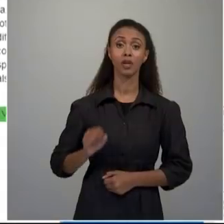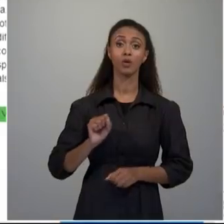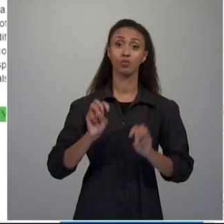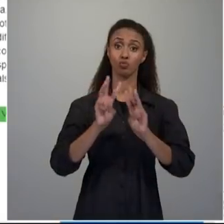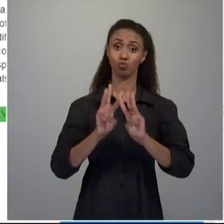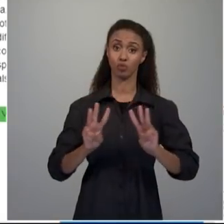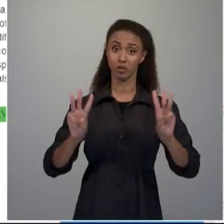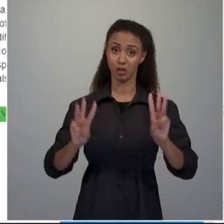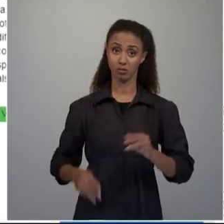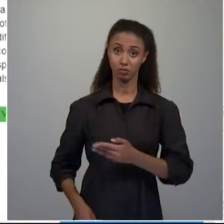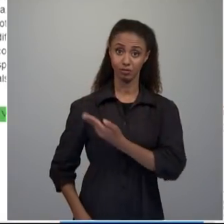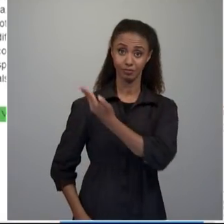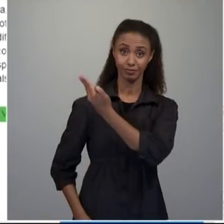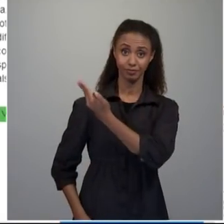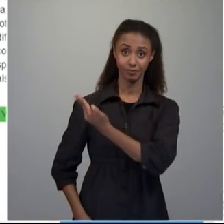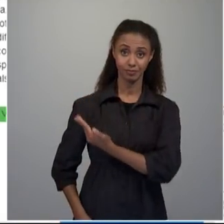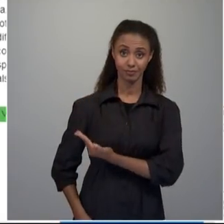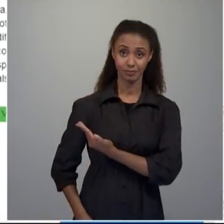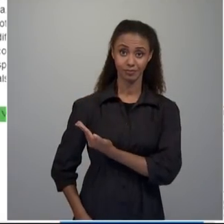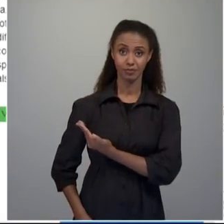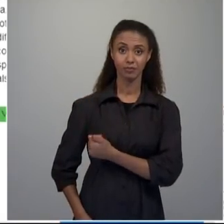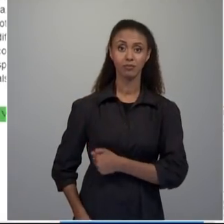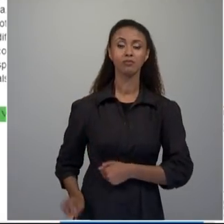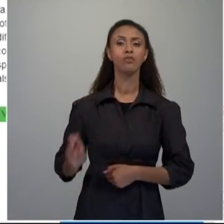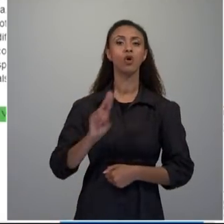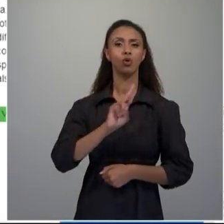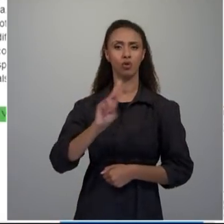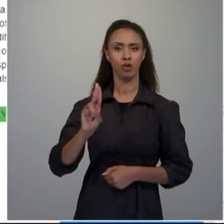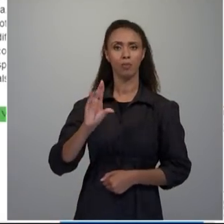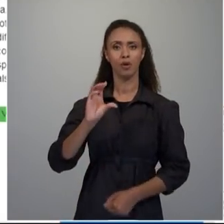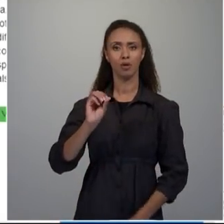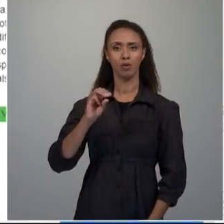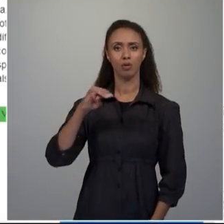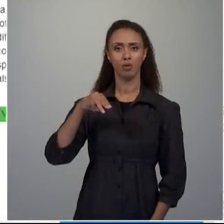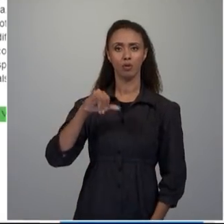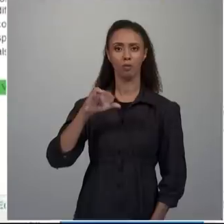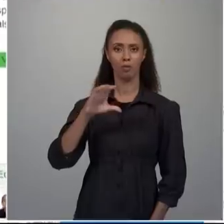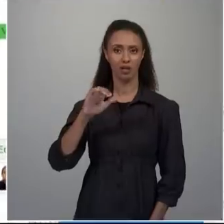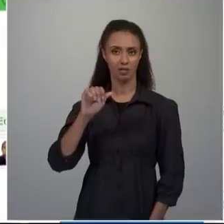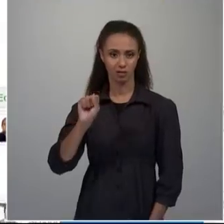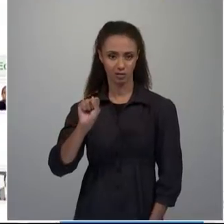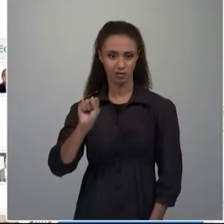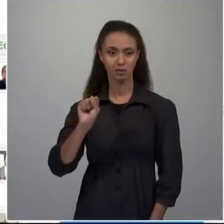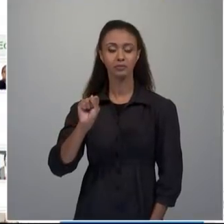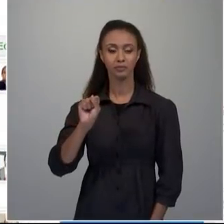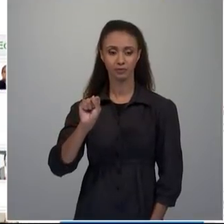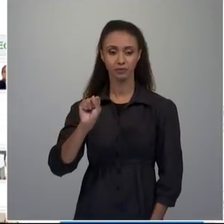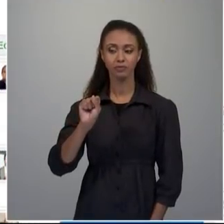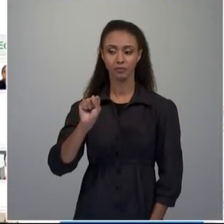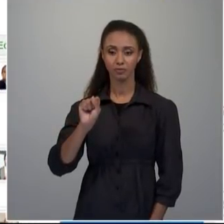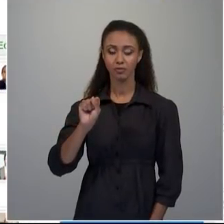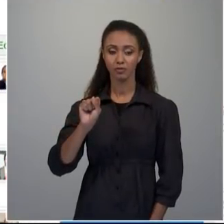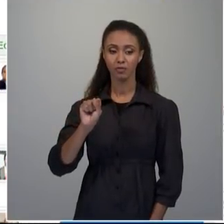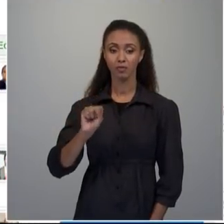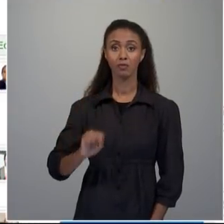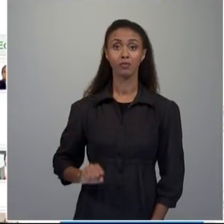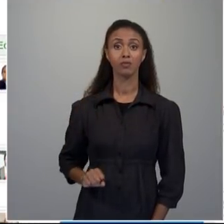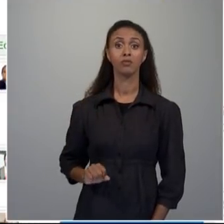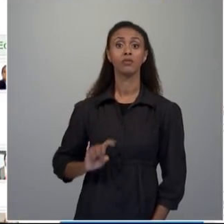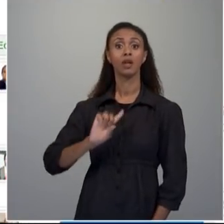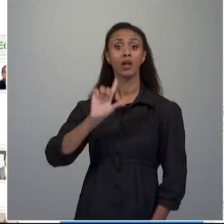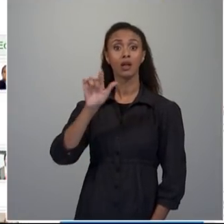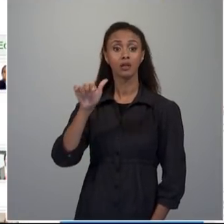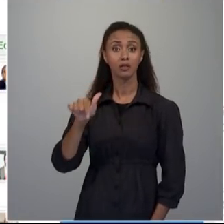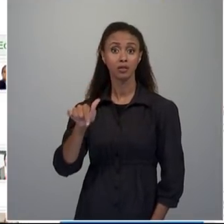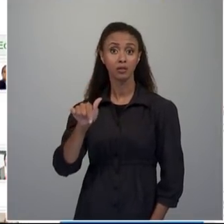está o homem que é o lugar aí você tem aqui ó open axn